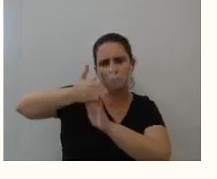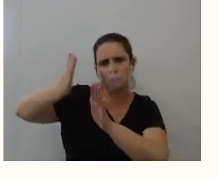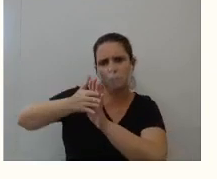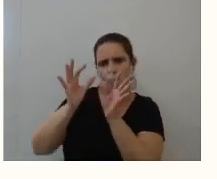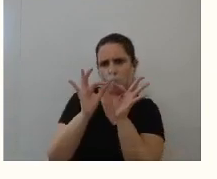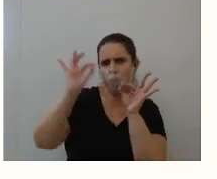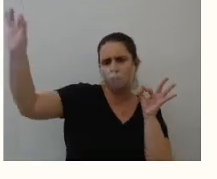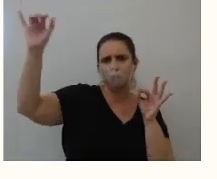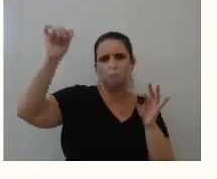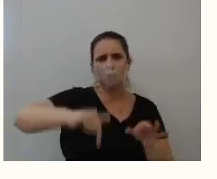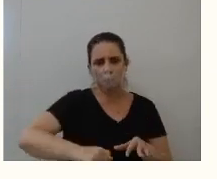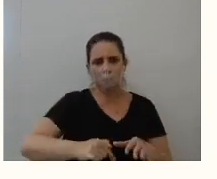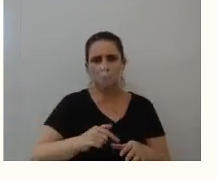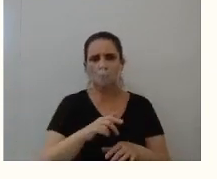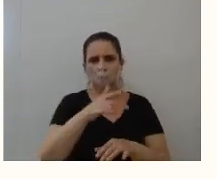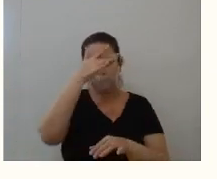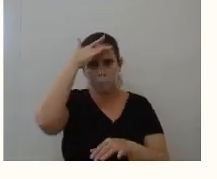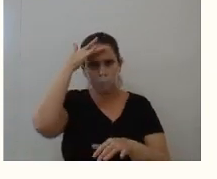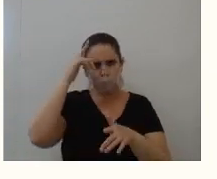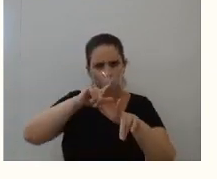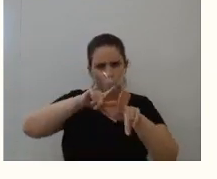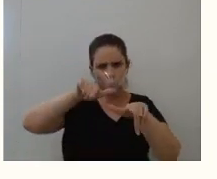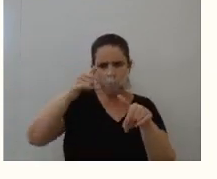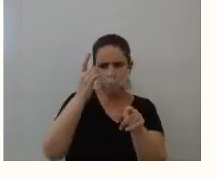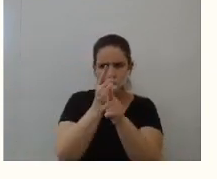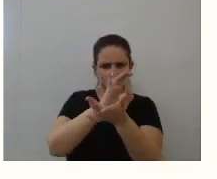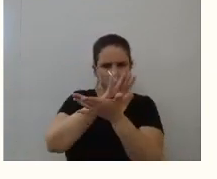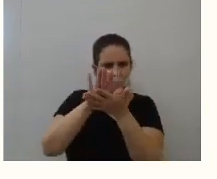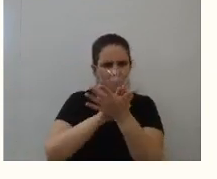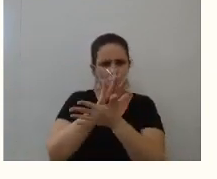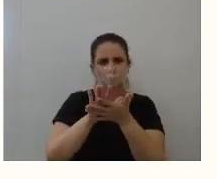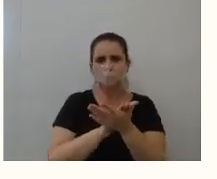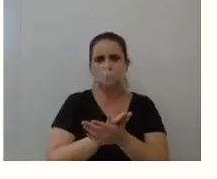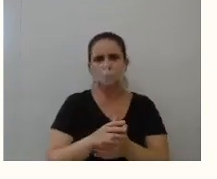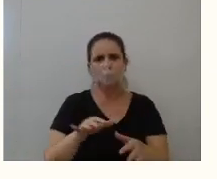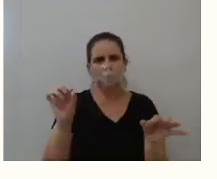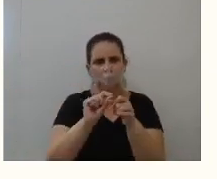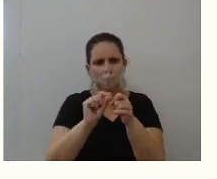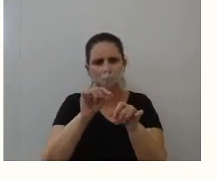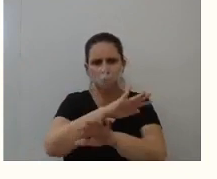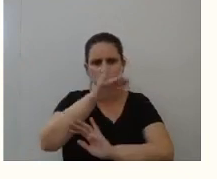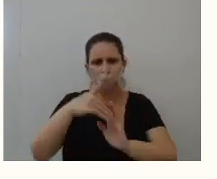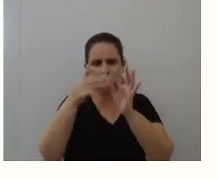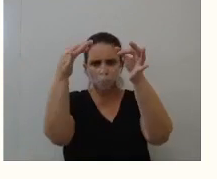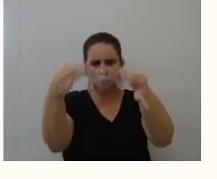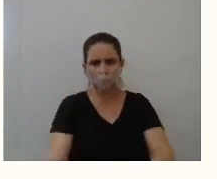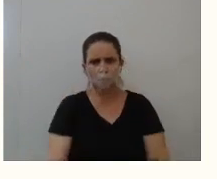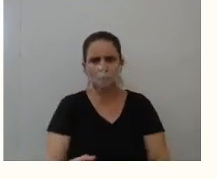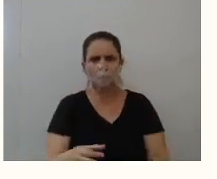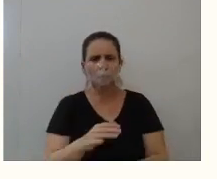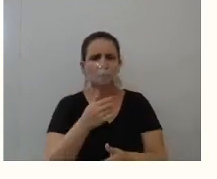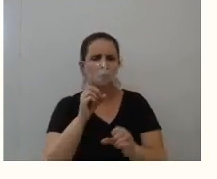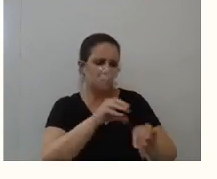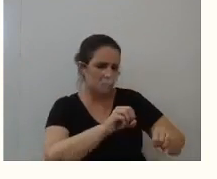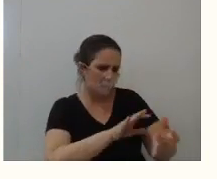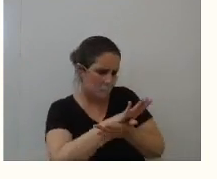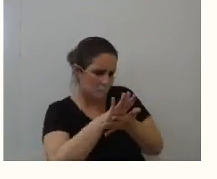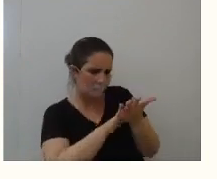longe daqui, onde ninguém me encontrasse. E lá embaixo, ó, fez tudo direito, sem que eu lhe